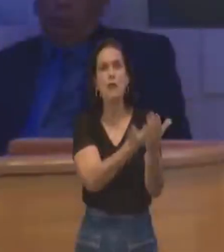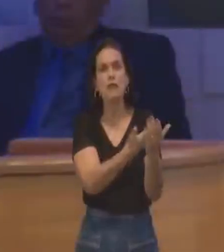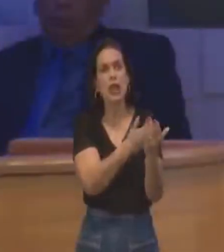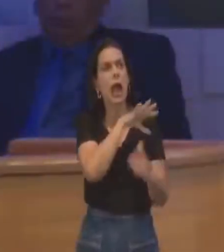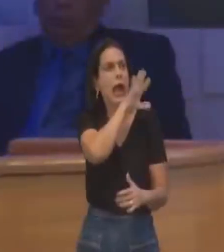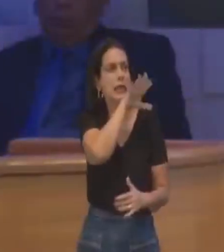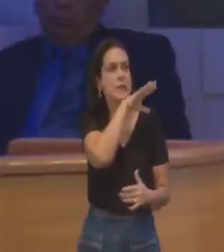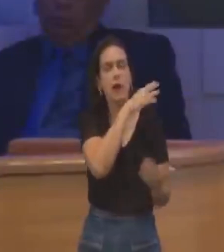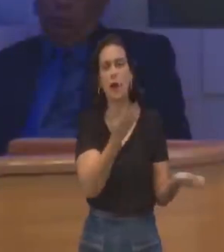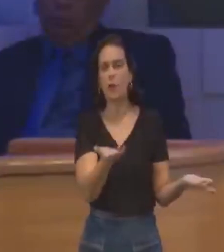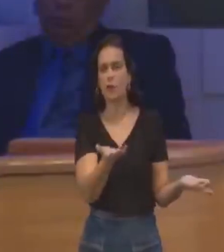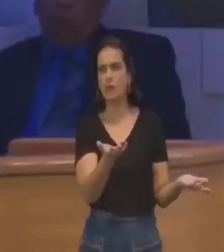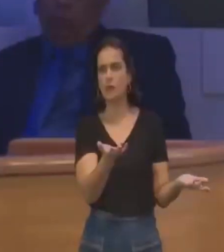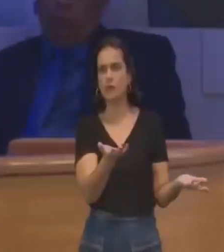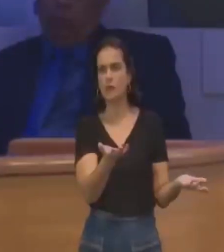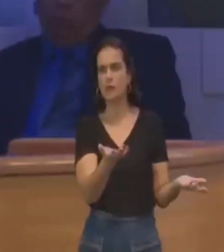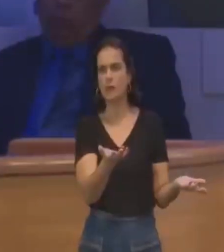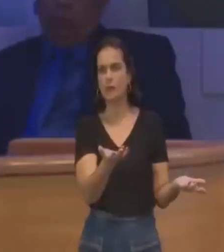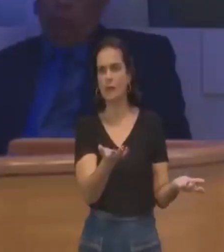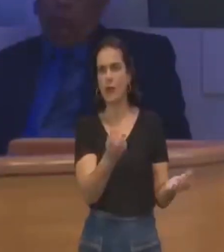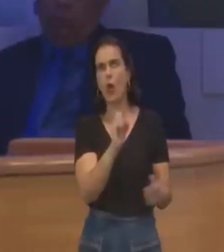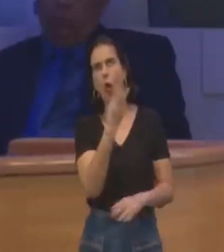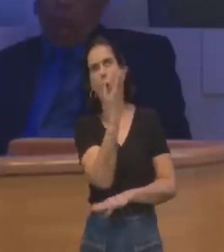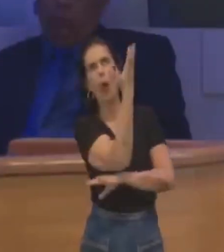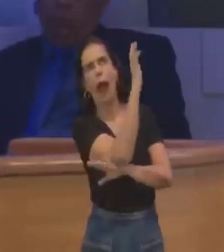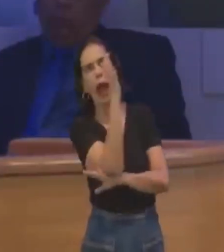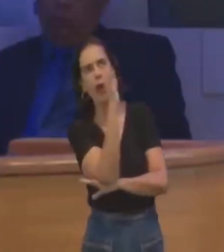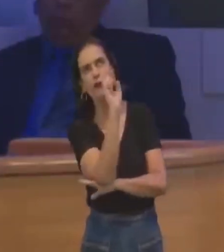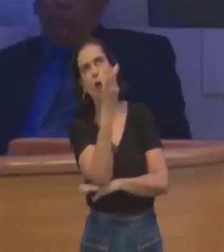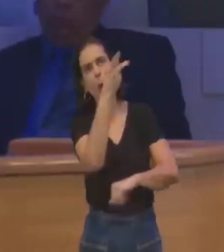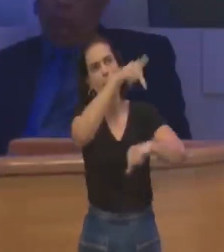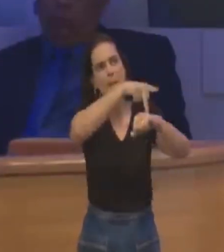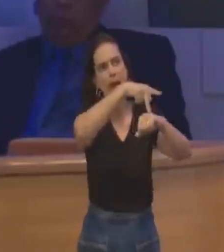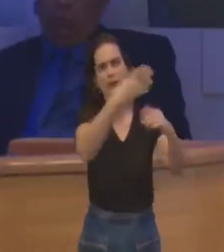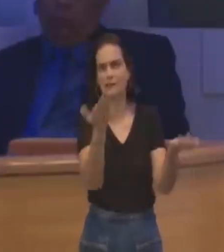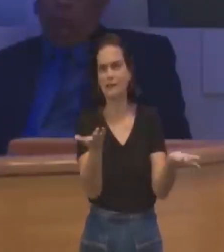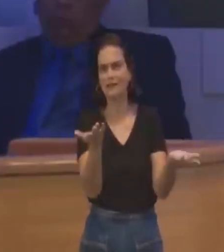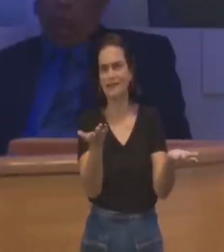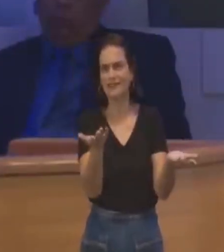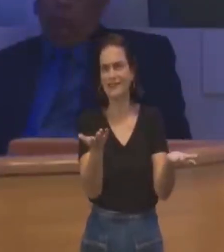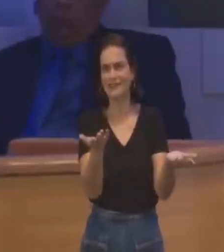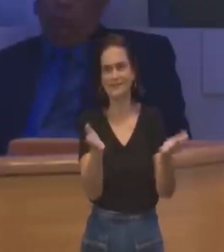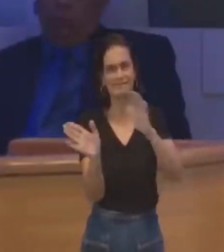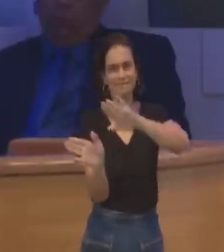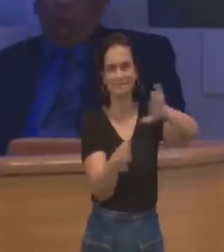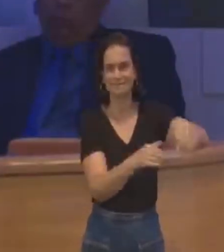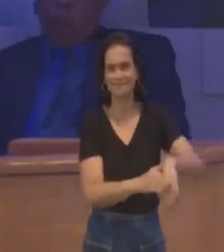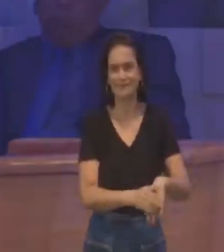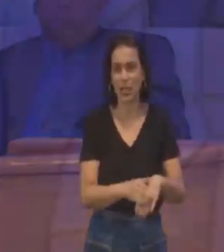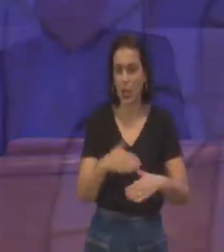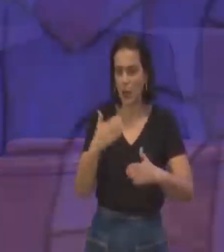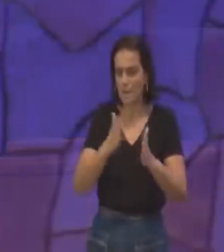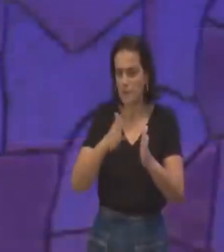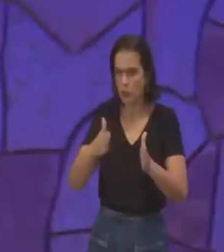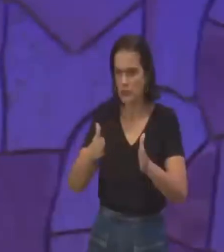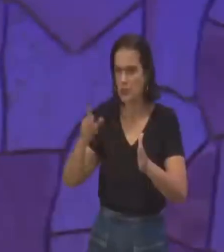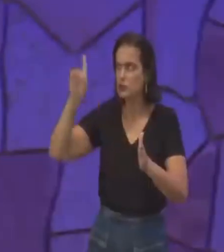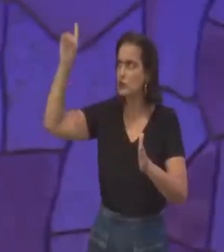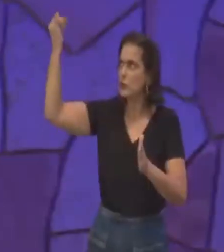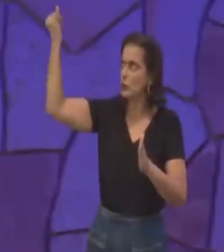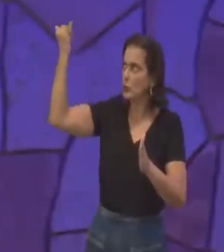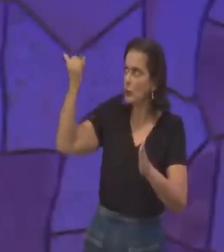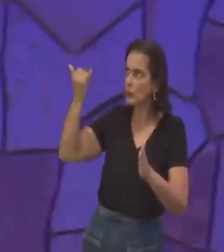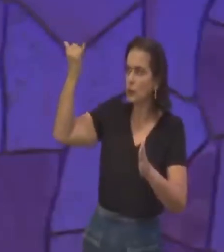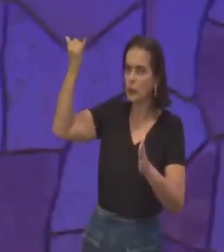os animais dizem. Ou então numa árvore ou numa pedra. Nesse processo de revelação, Deus se utilizou